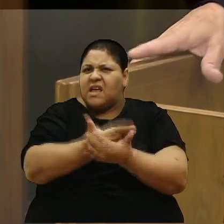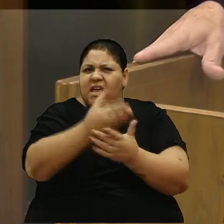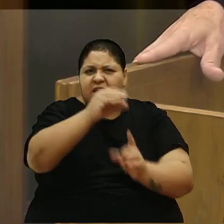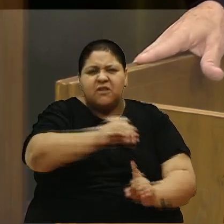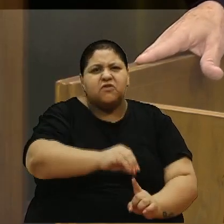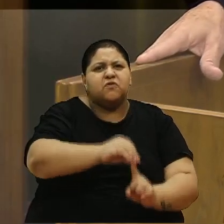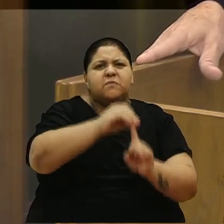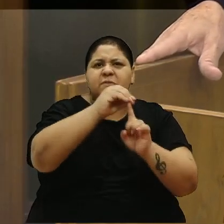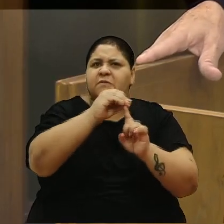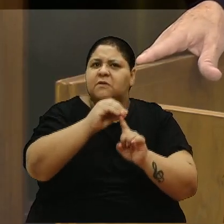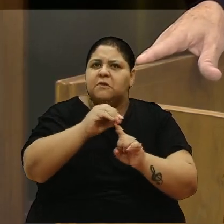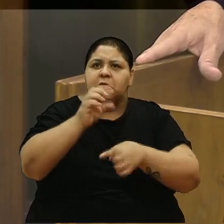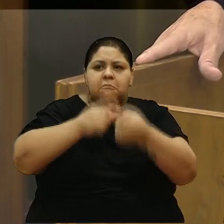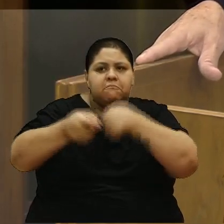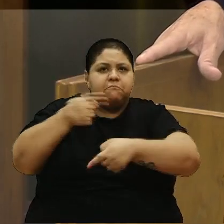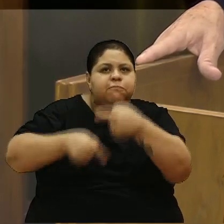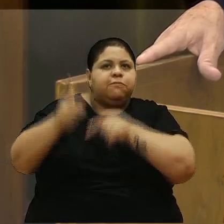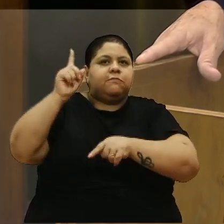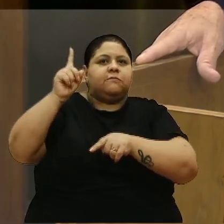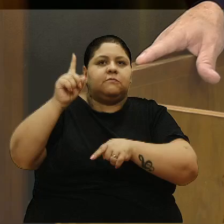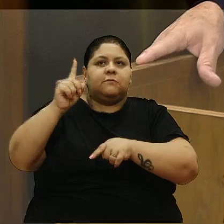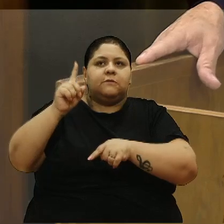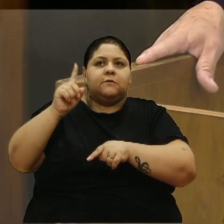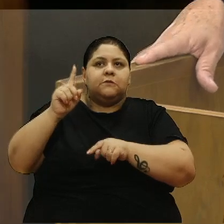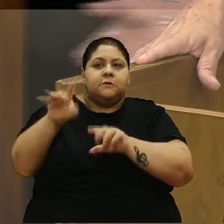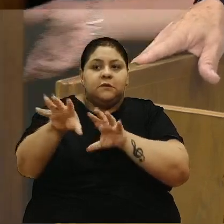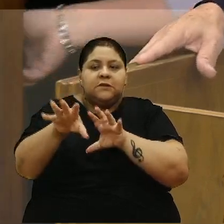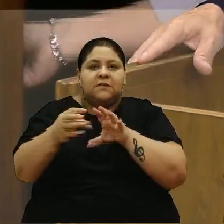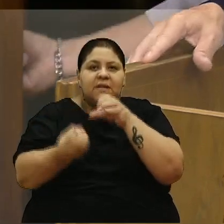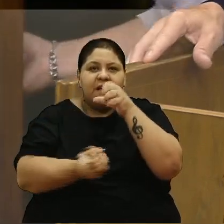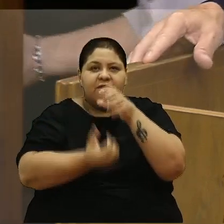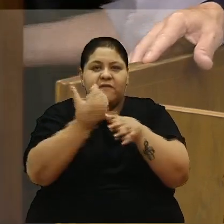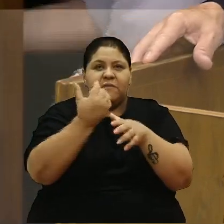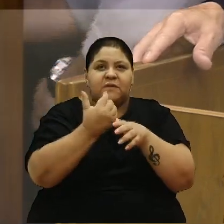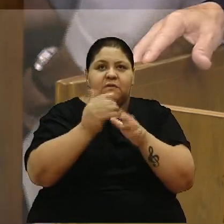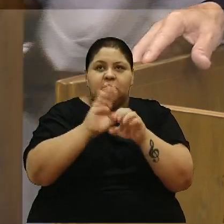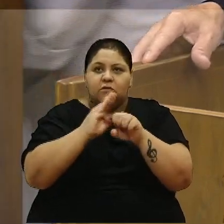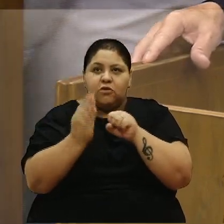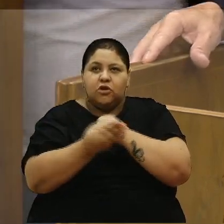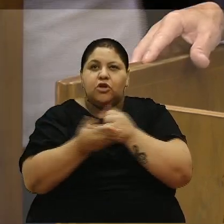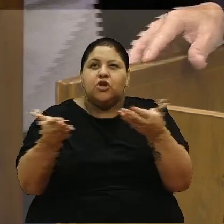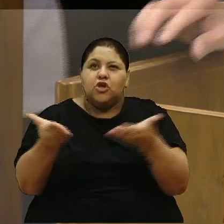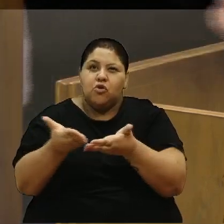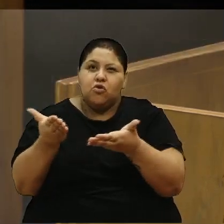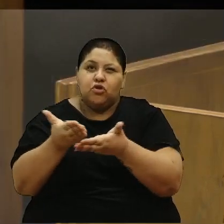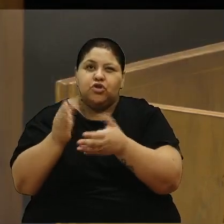propulsoras da formação desse bairro, que hoje é o bairro Rio Branco.